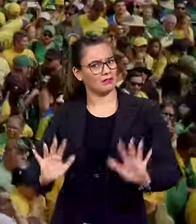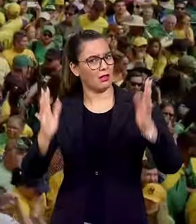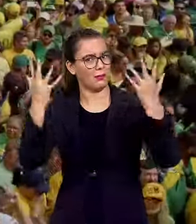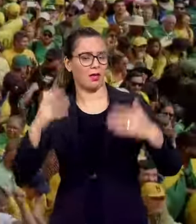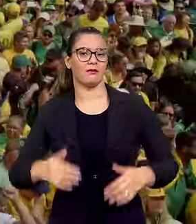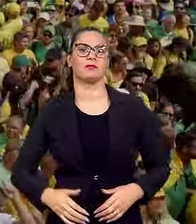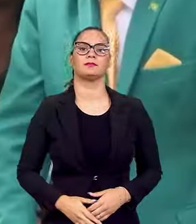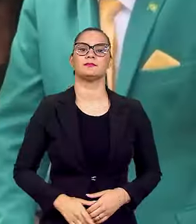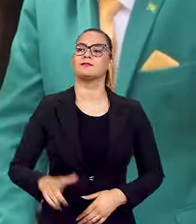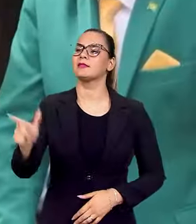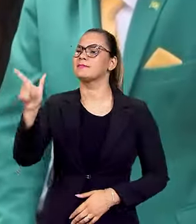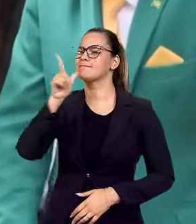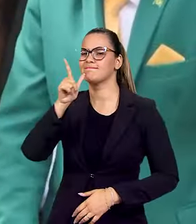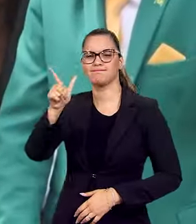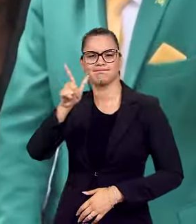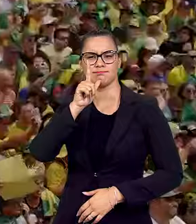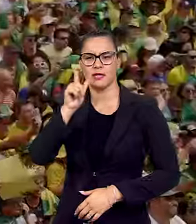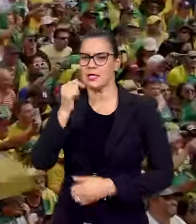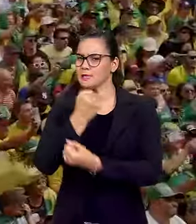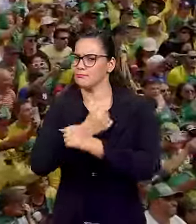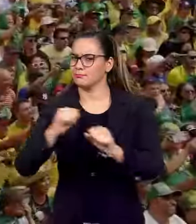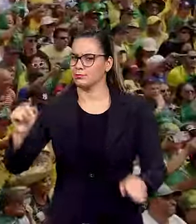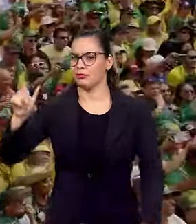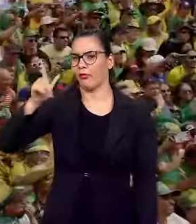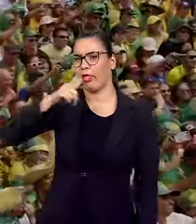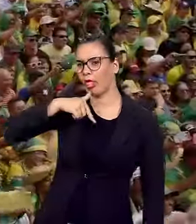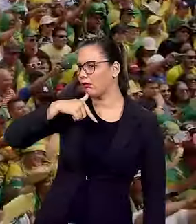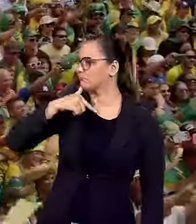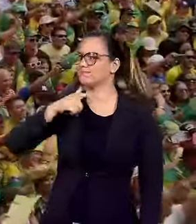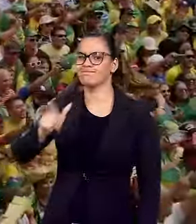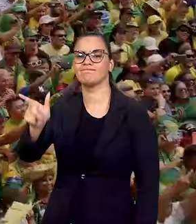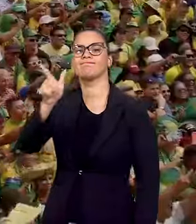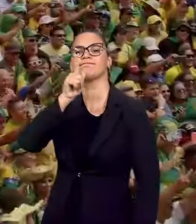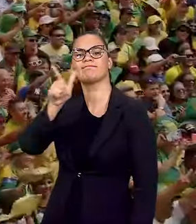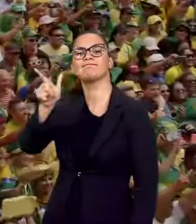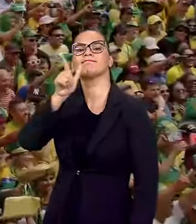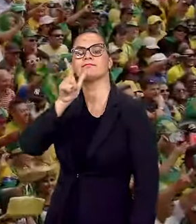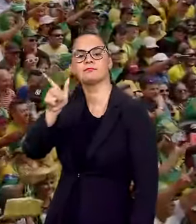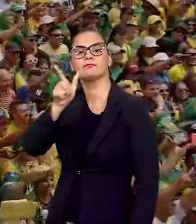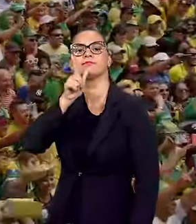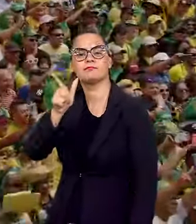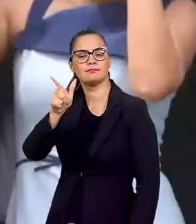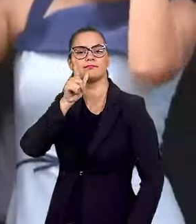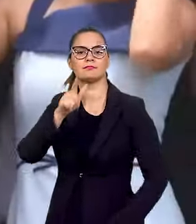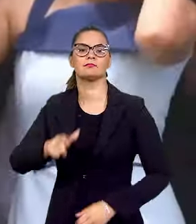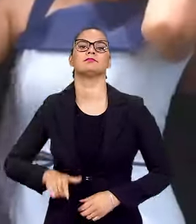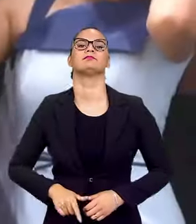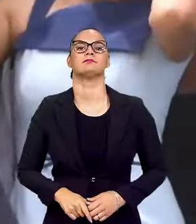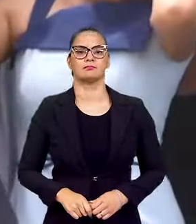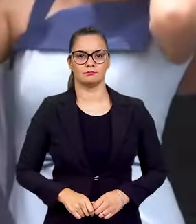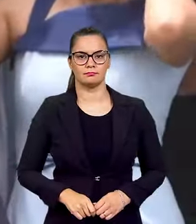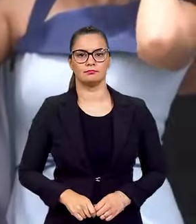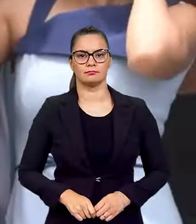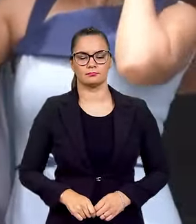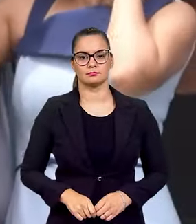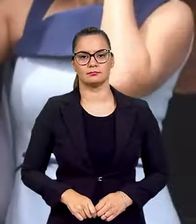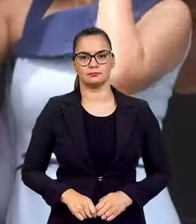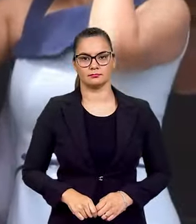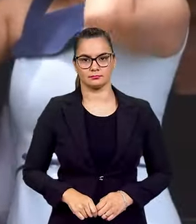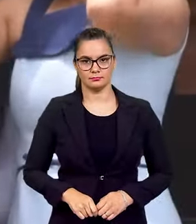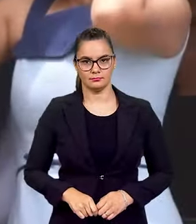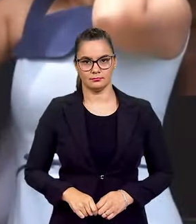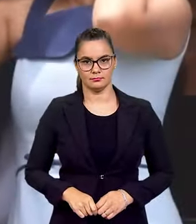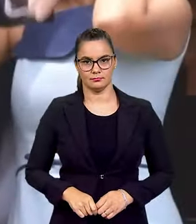pela data que se celebrava. Imbrochável, imbrochável, imbrochável,